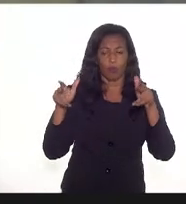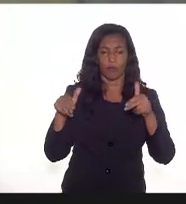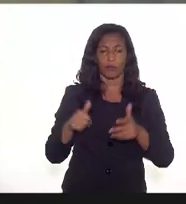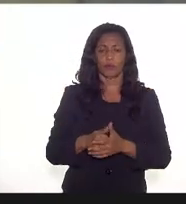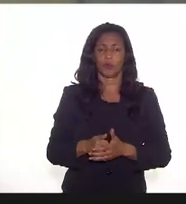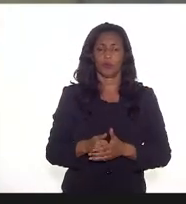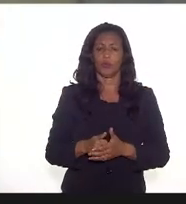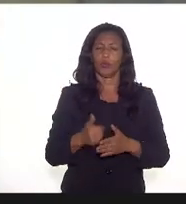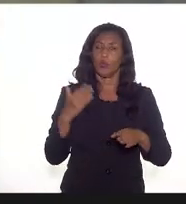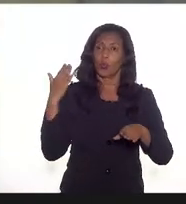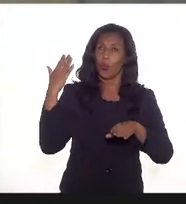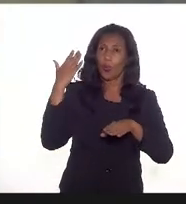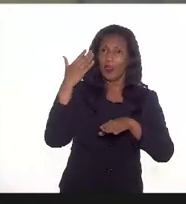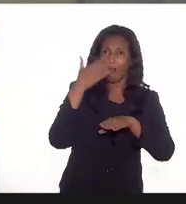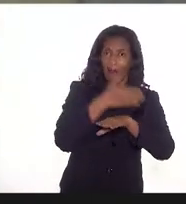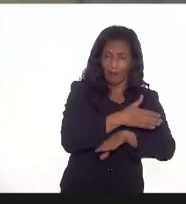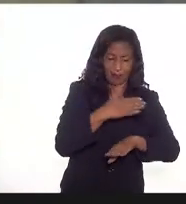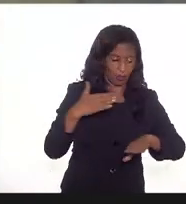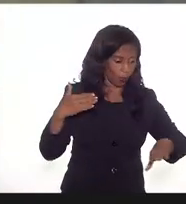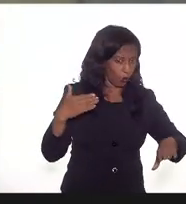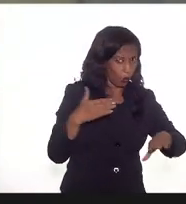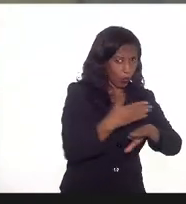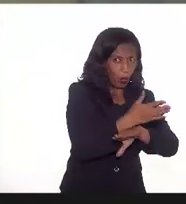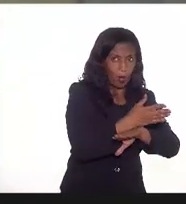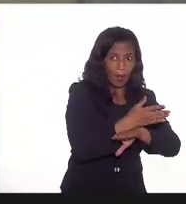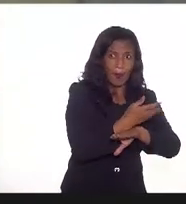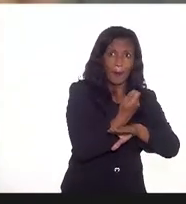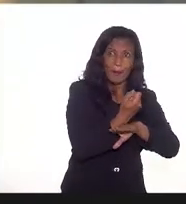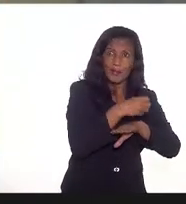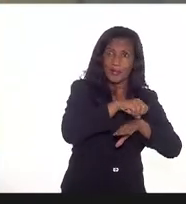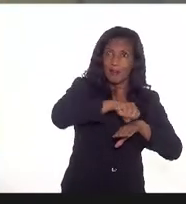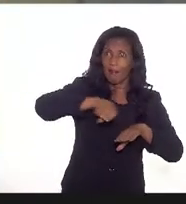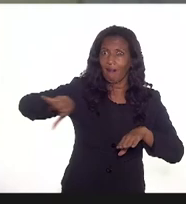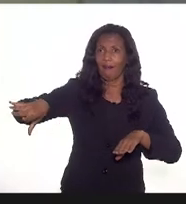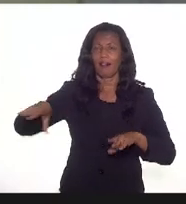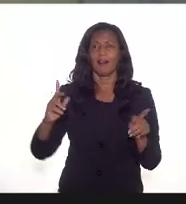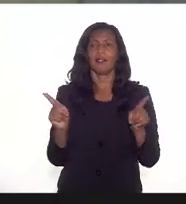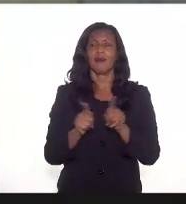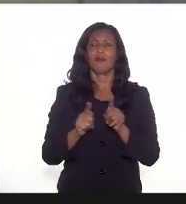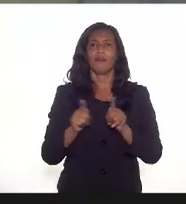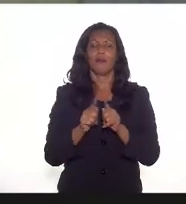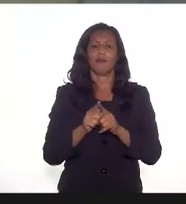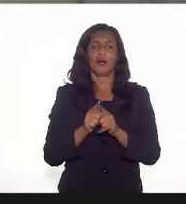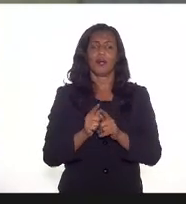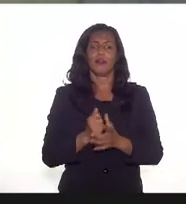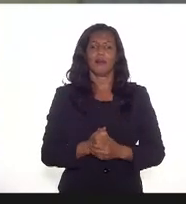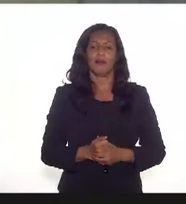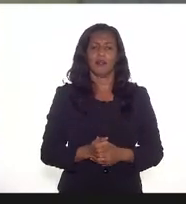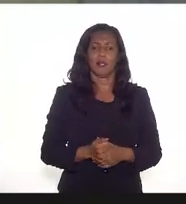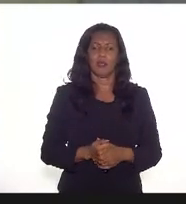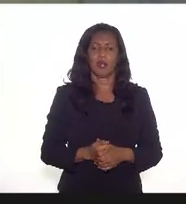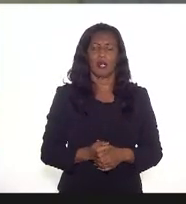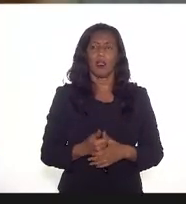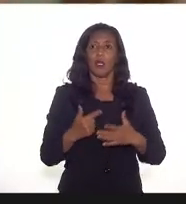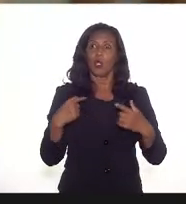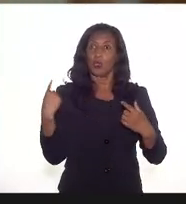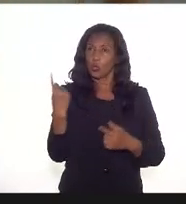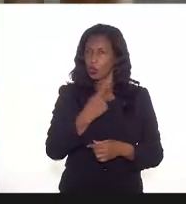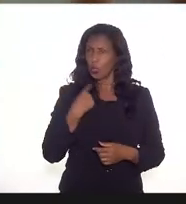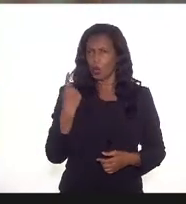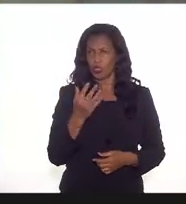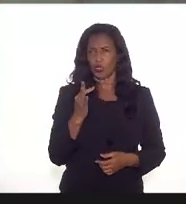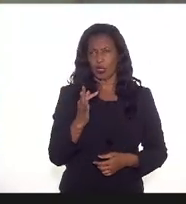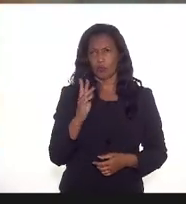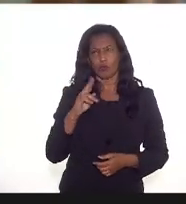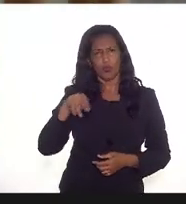o que entra vai ter que sair, né? Porque está sempre sendo no gargalo. É claro que nós temos fundos demais no